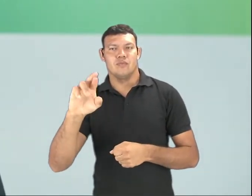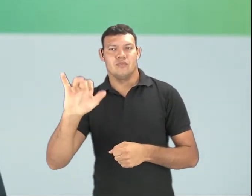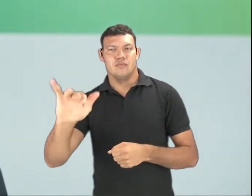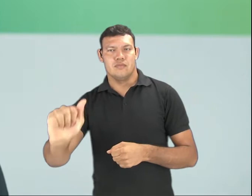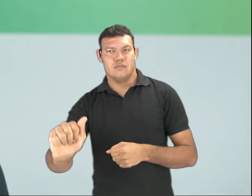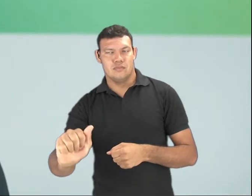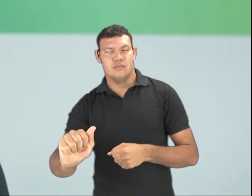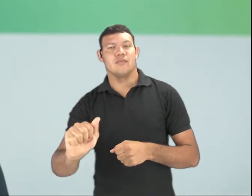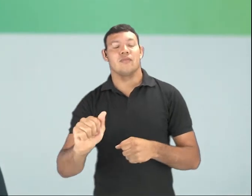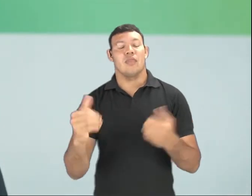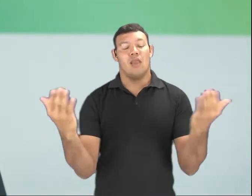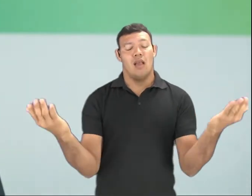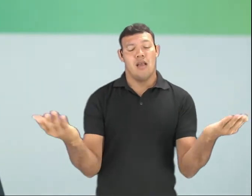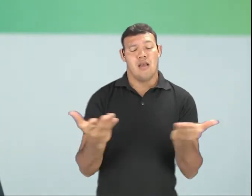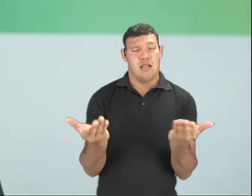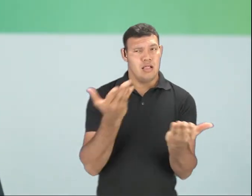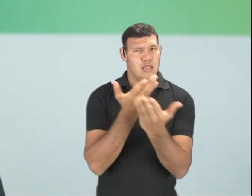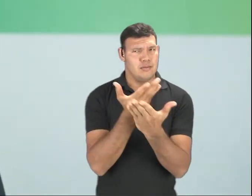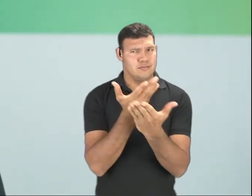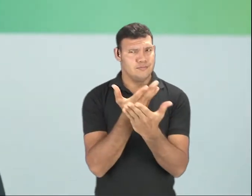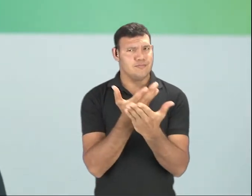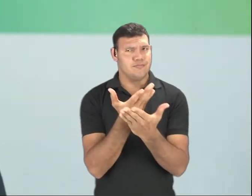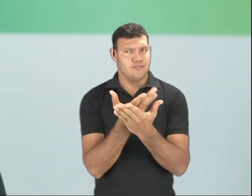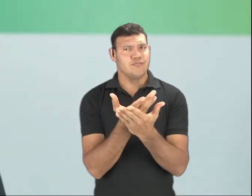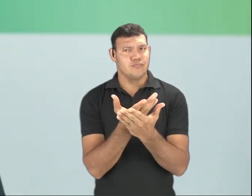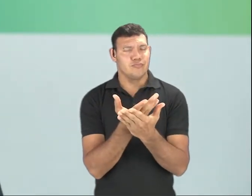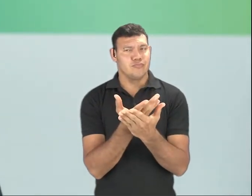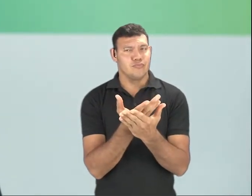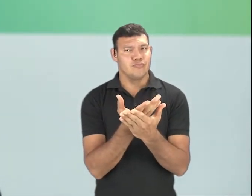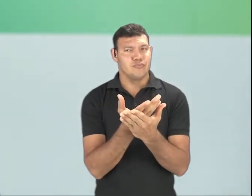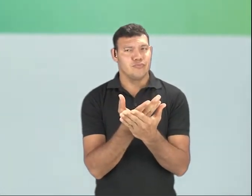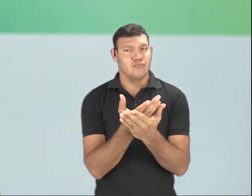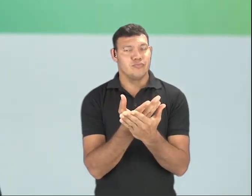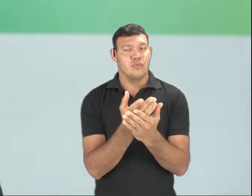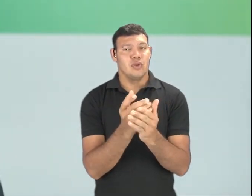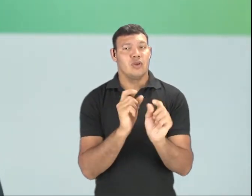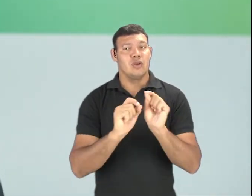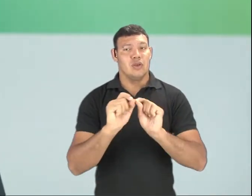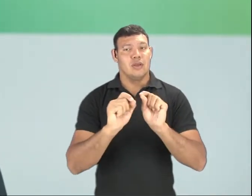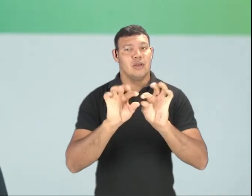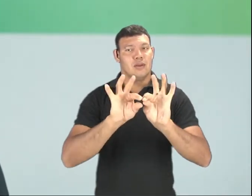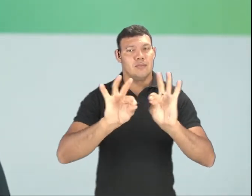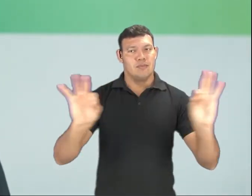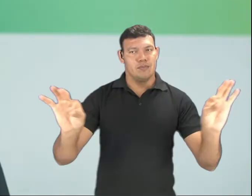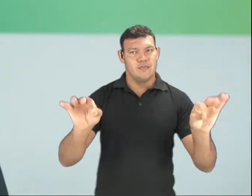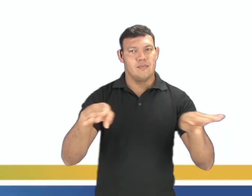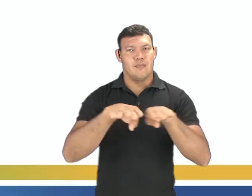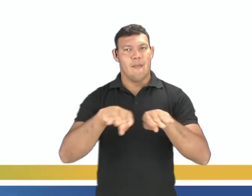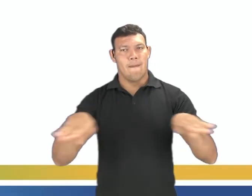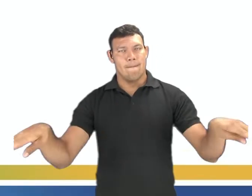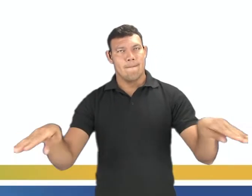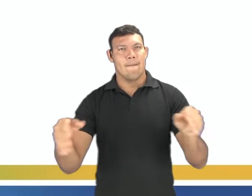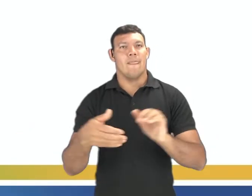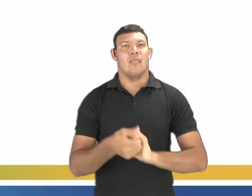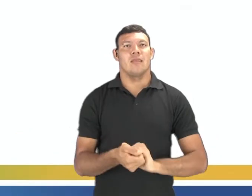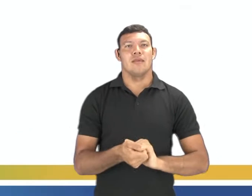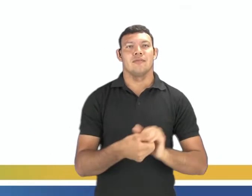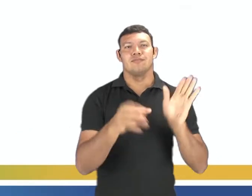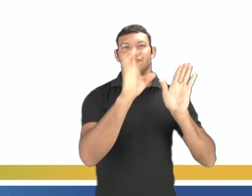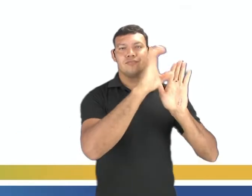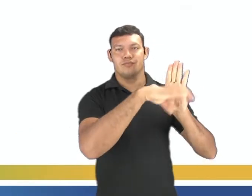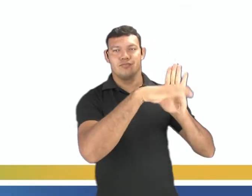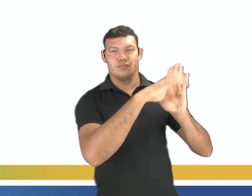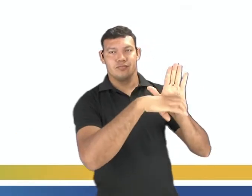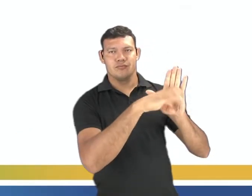tratar sobre alguns postulados e estudo sobre reta e plano então venha comigo o